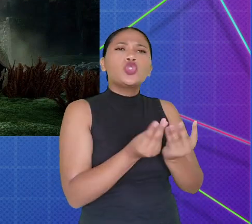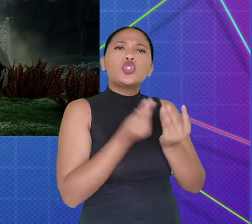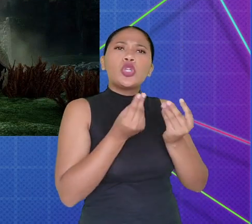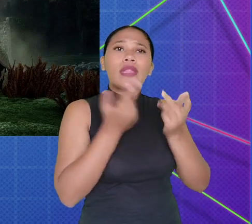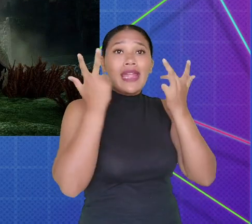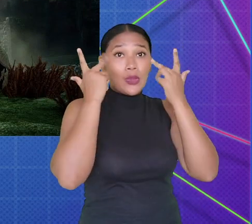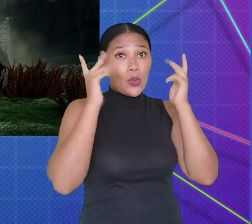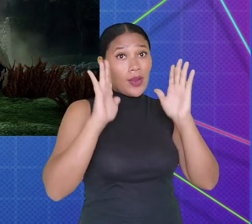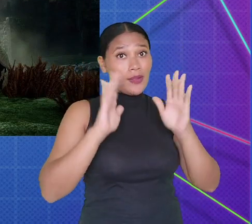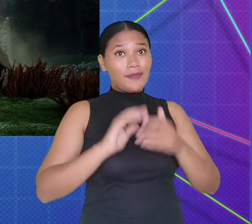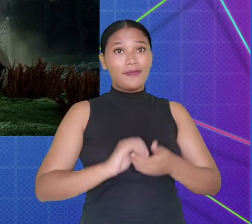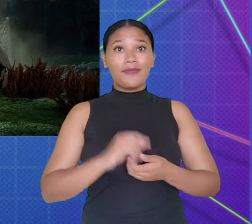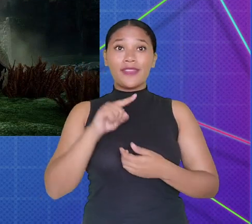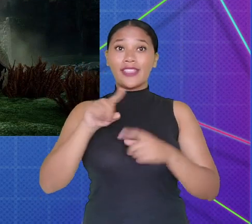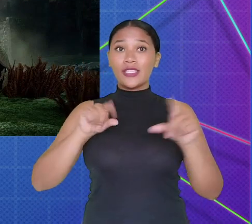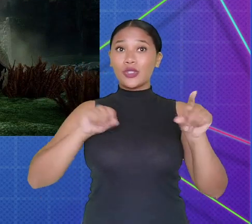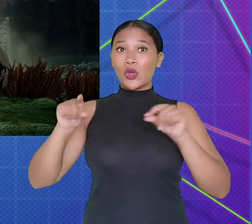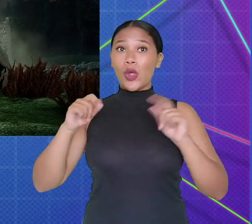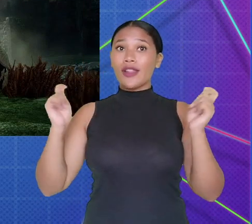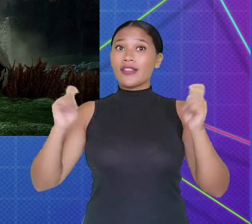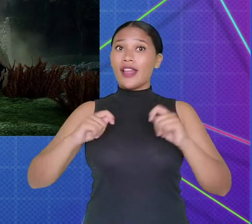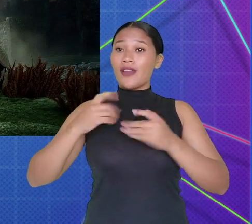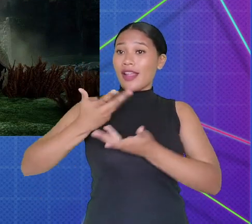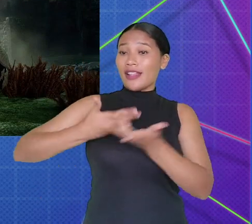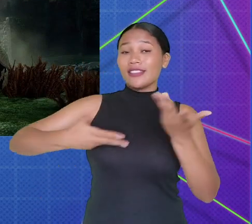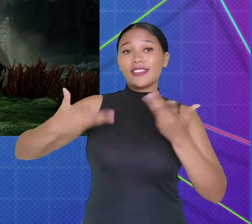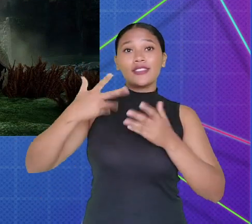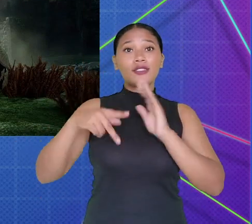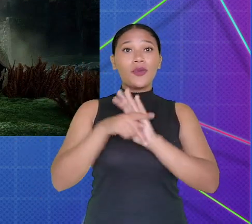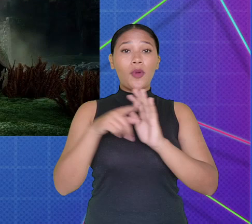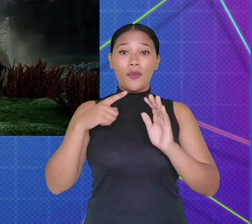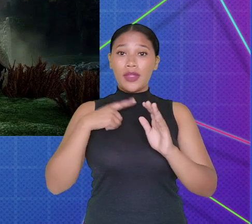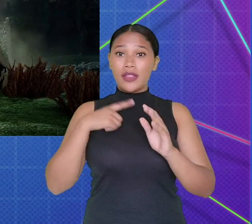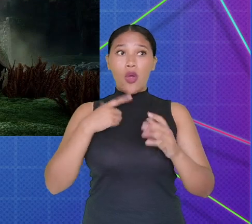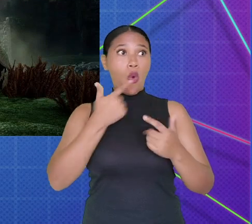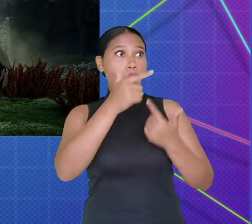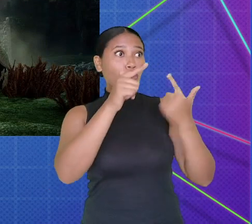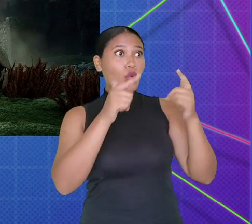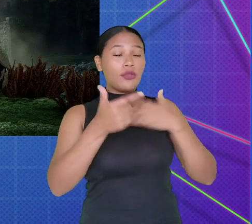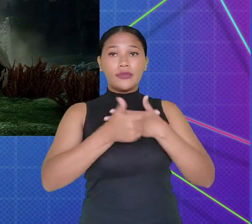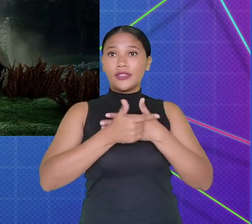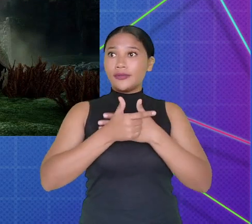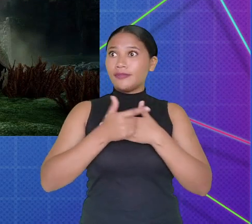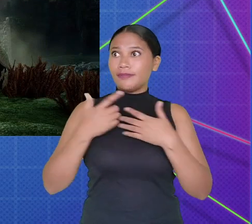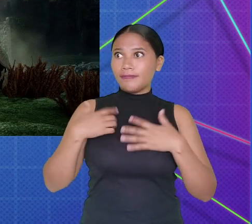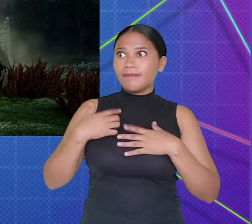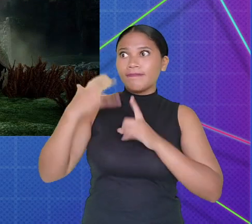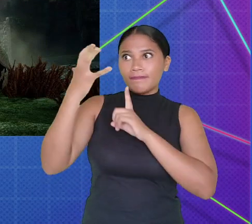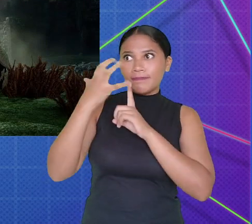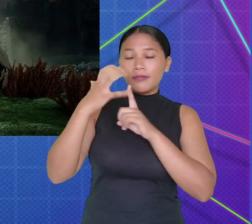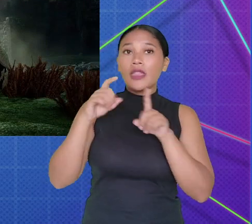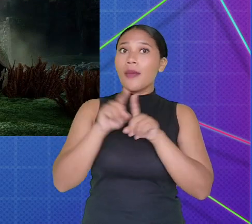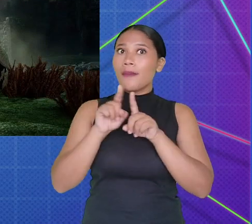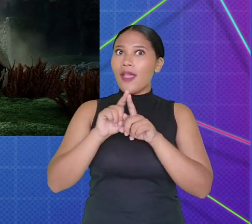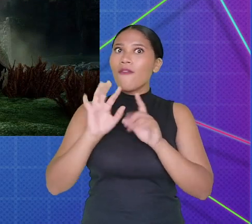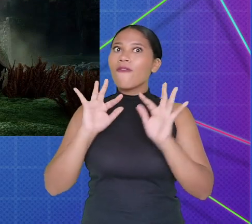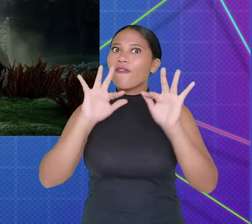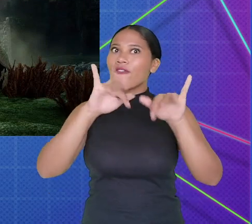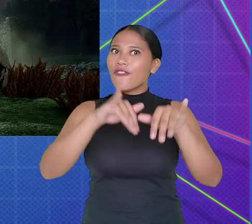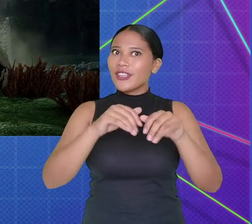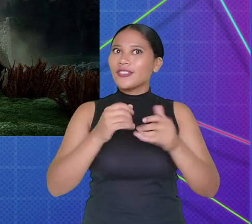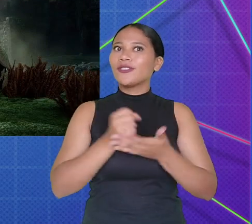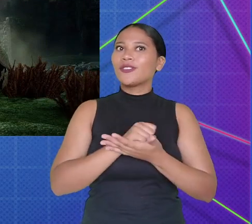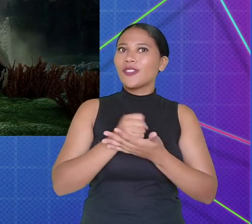de maneira sutil e natural. Essas escolhas podem afetar o relacionamento do jogador com outros personagens e até mesmo o